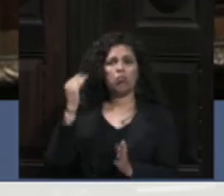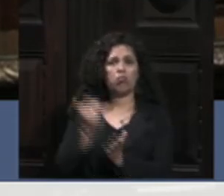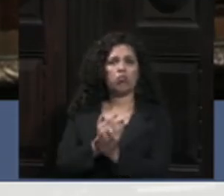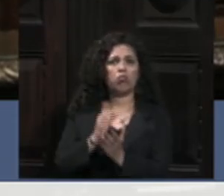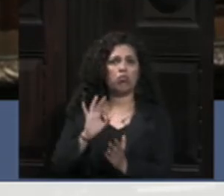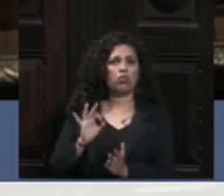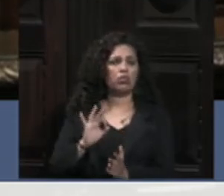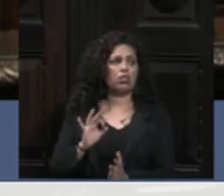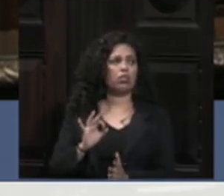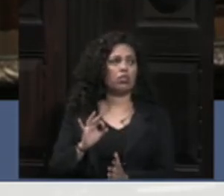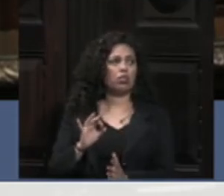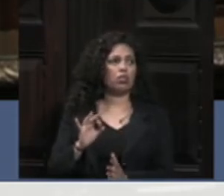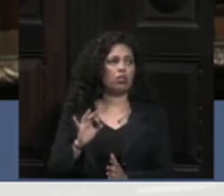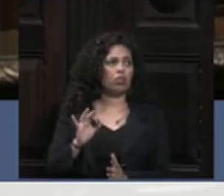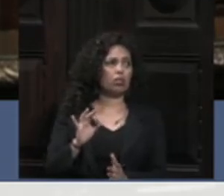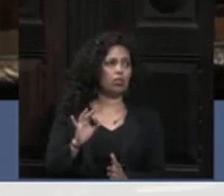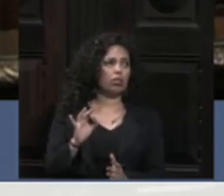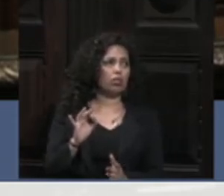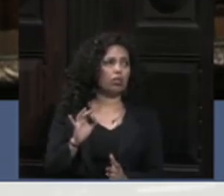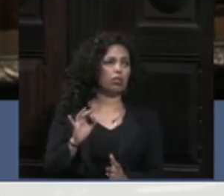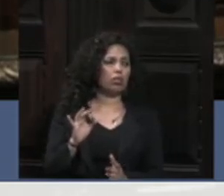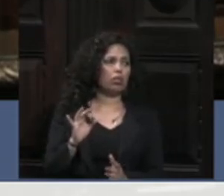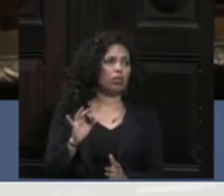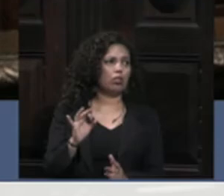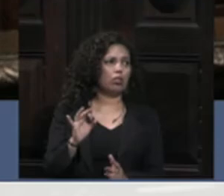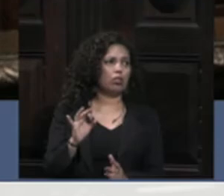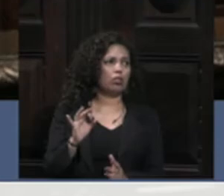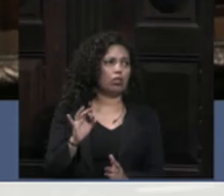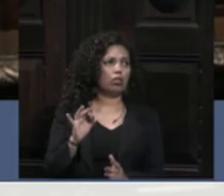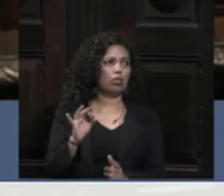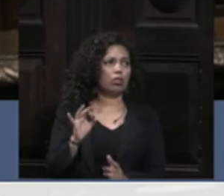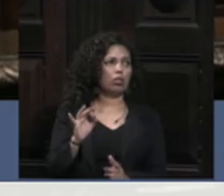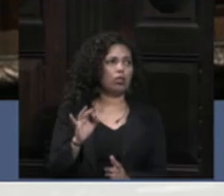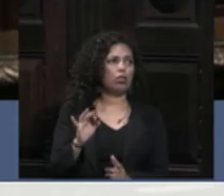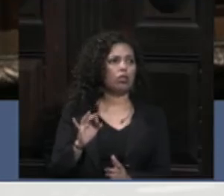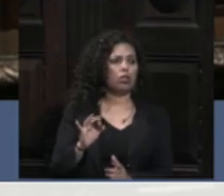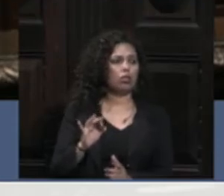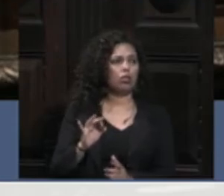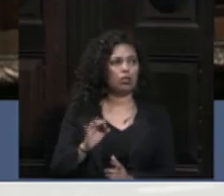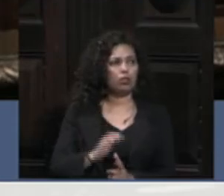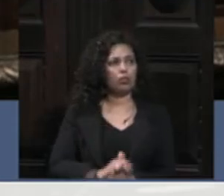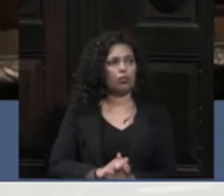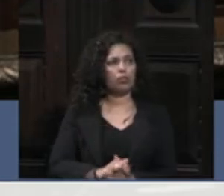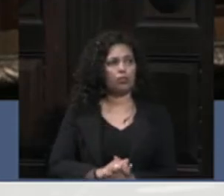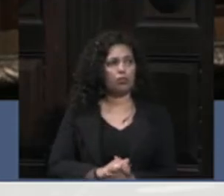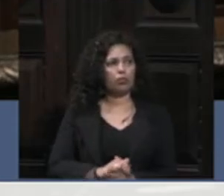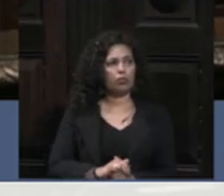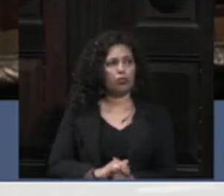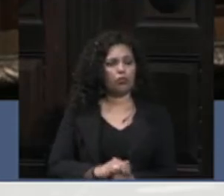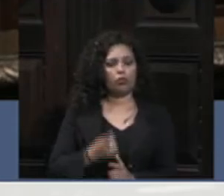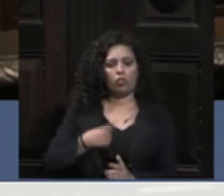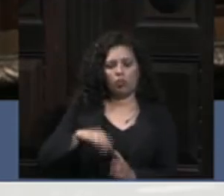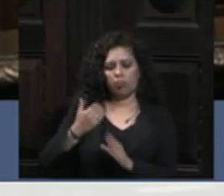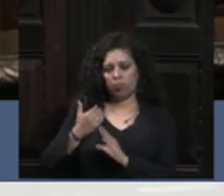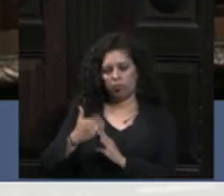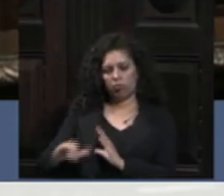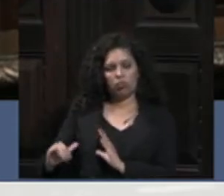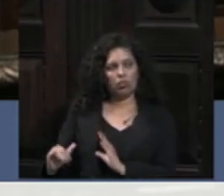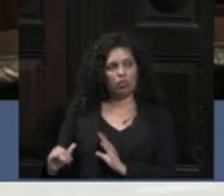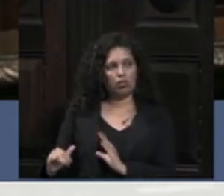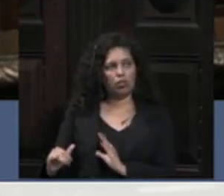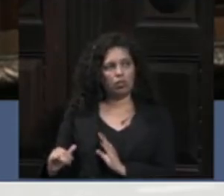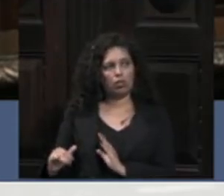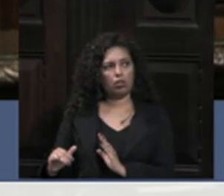interno. Inclusive, quando houve a demora, nós, inclusive, encaminhamos um